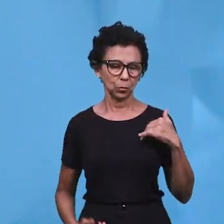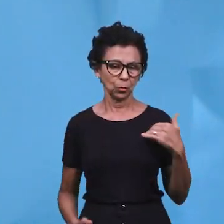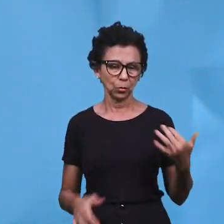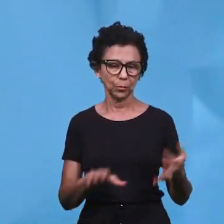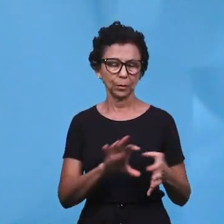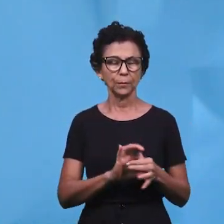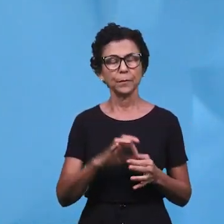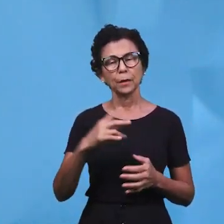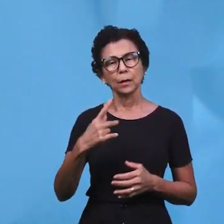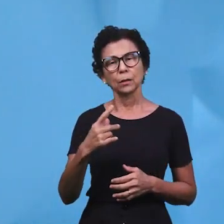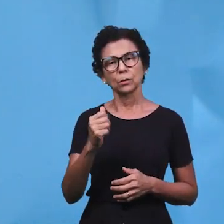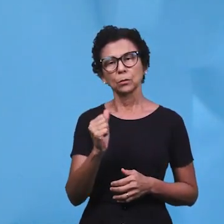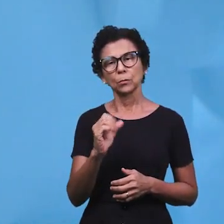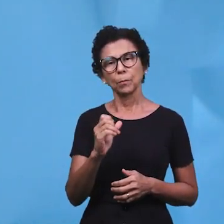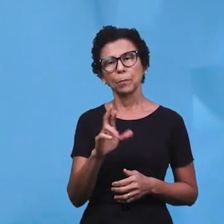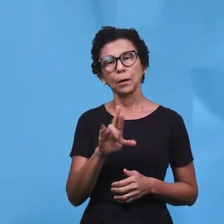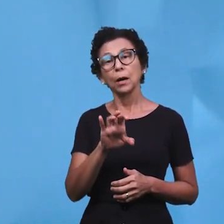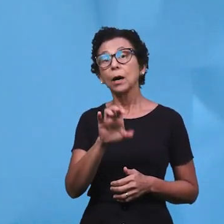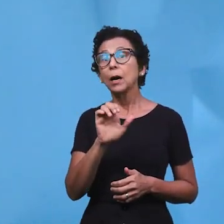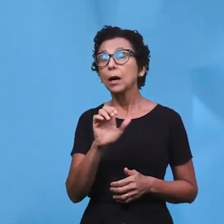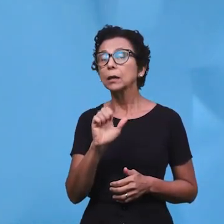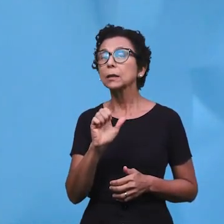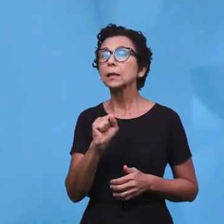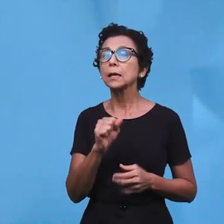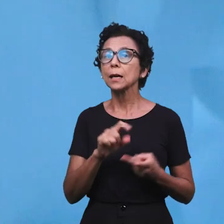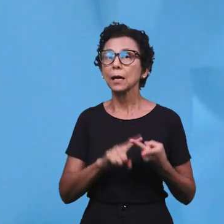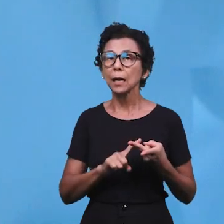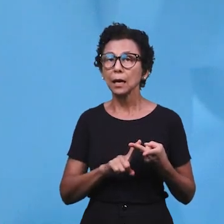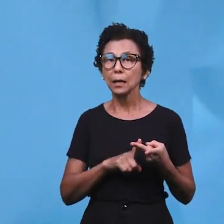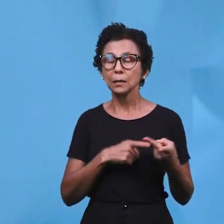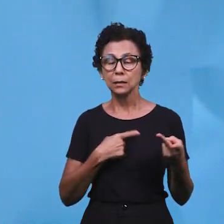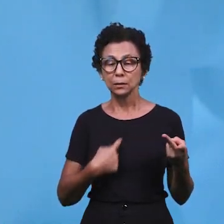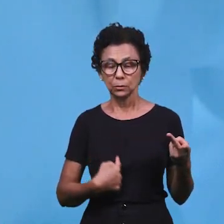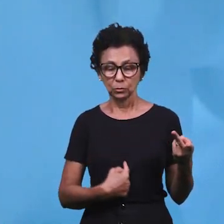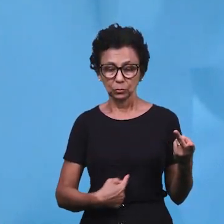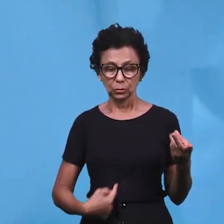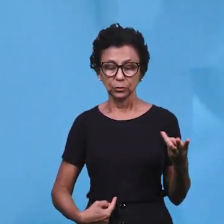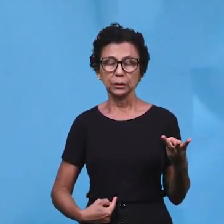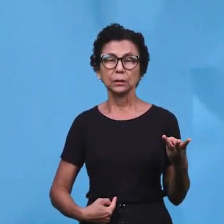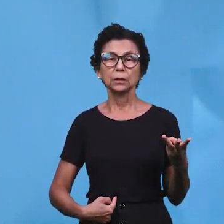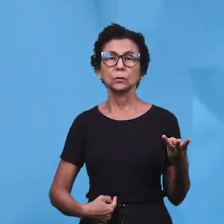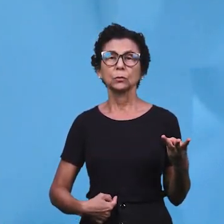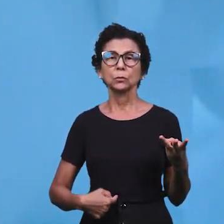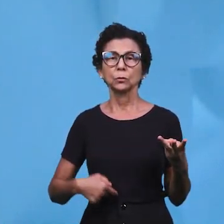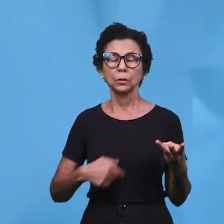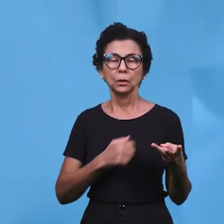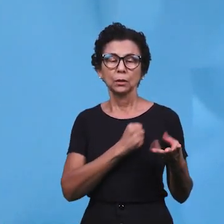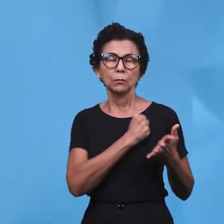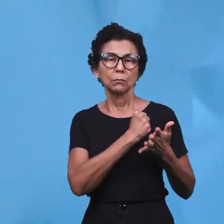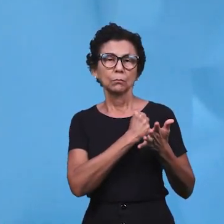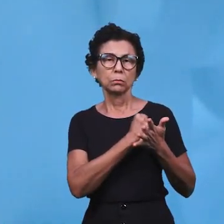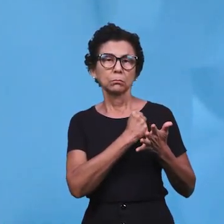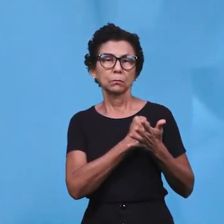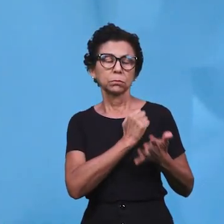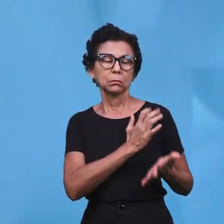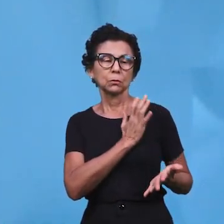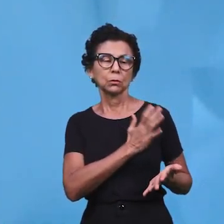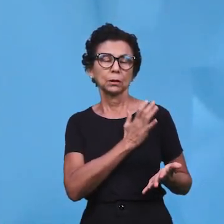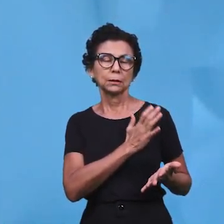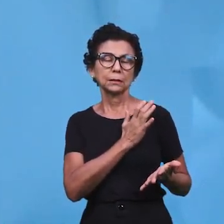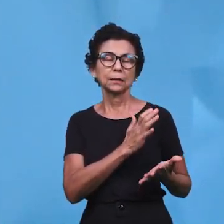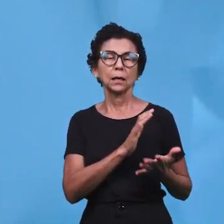do pâncreas, do sistema digestivo, do fígado, do coração. Isso pode